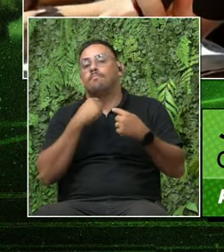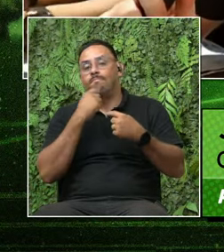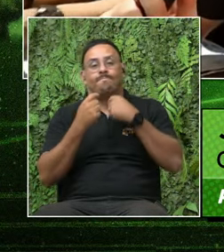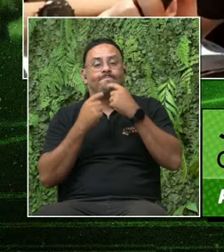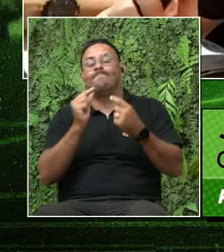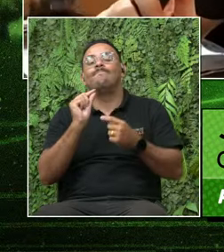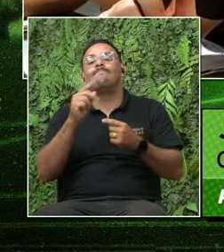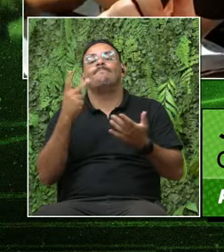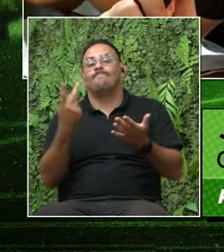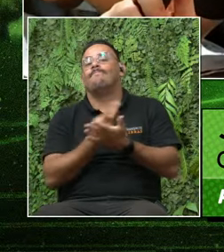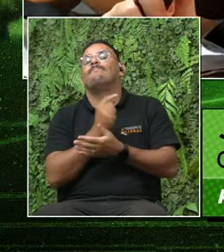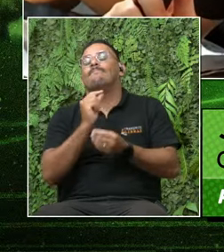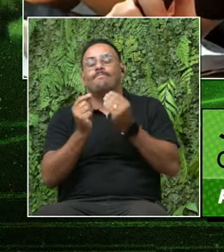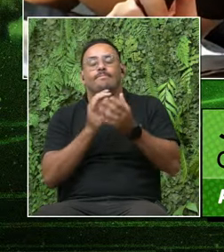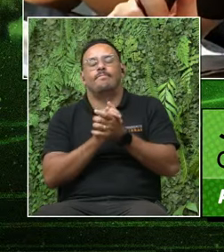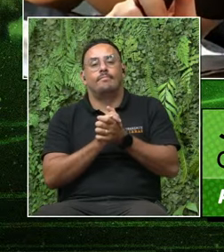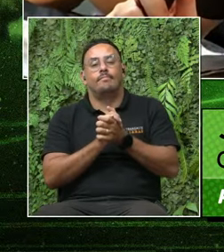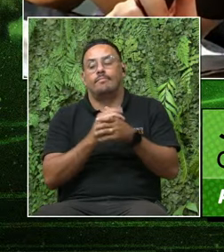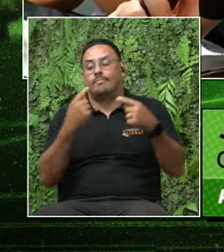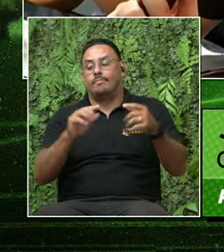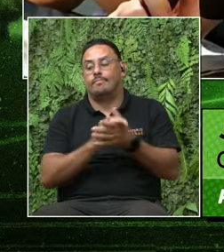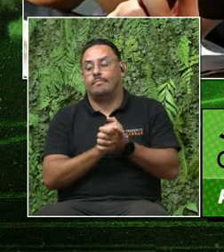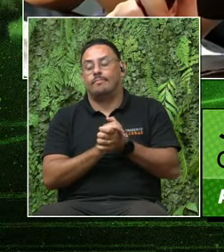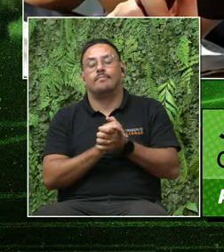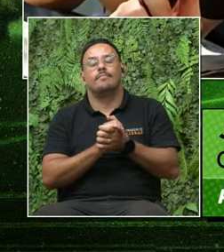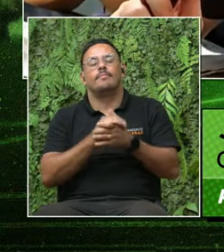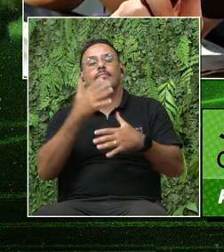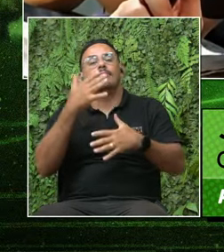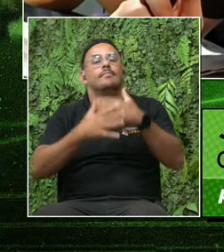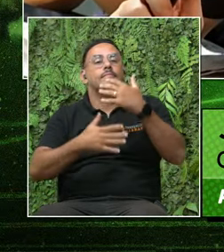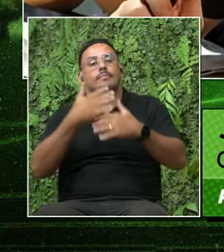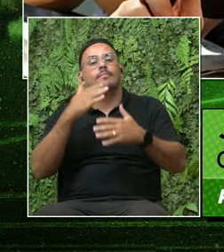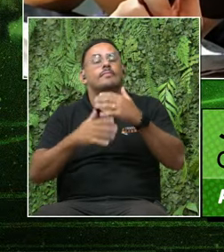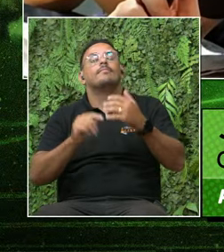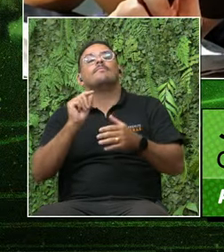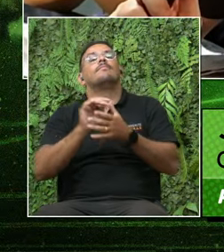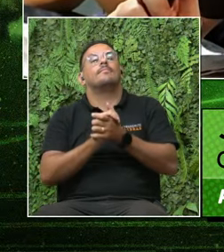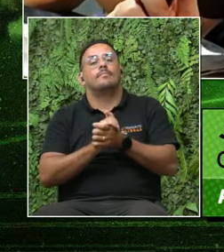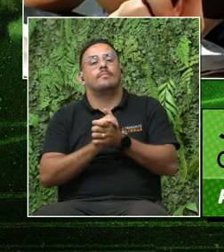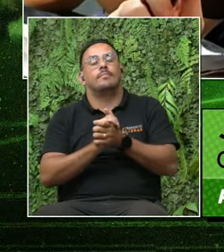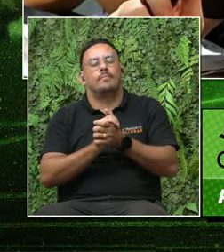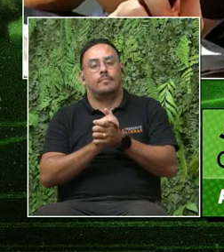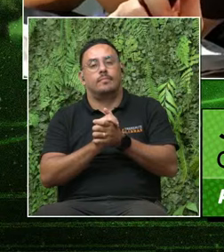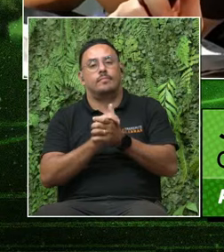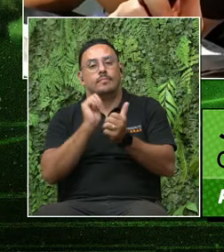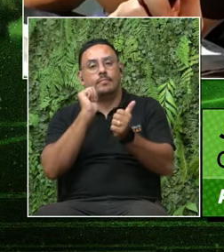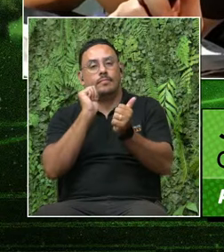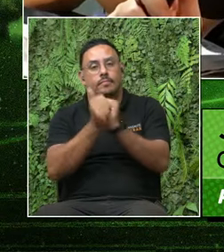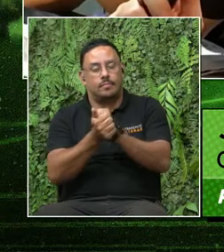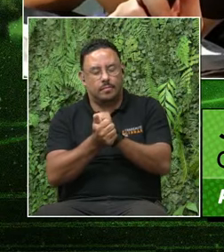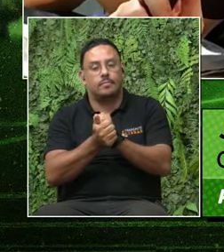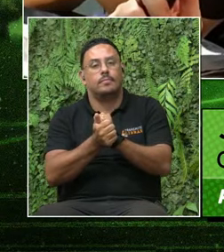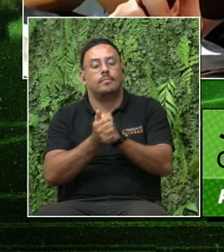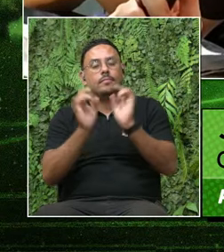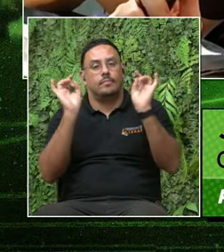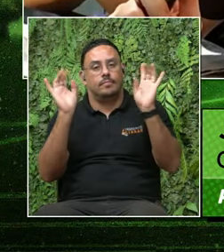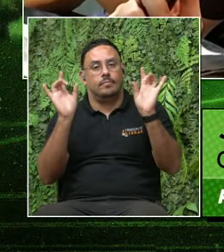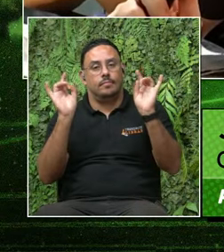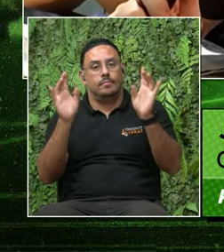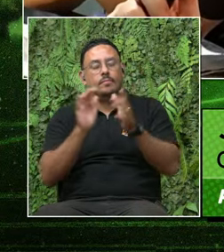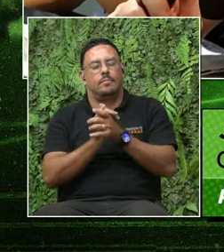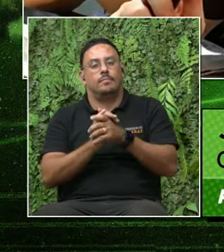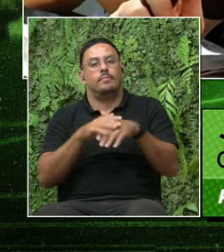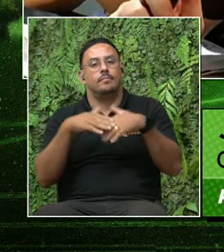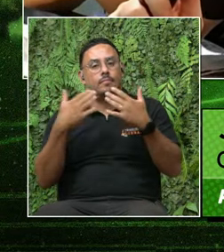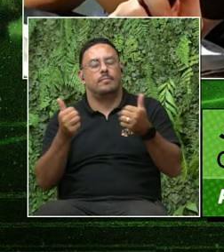capacidade das pessoas incompetentes estragarem o o jogo especial H começado do trânsito meu Deus